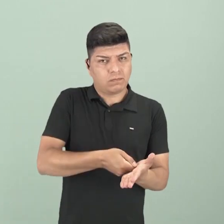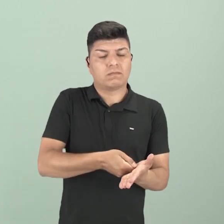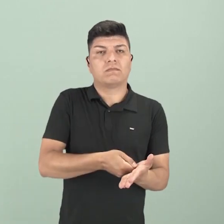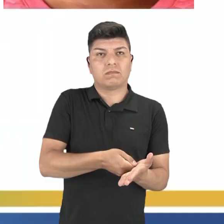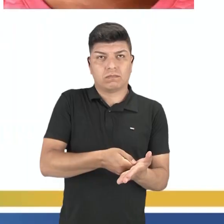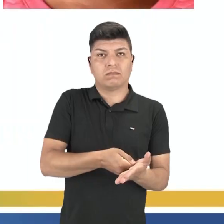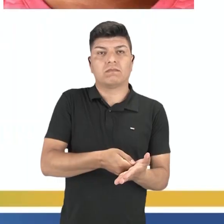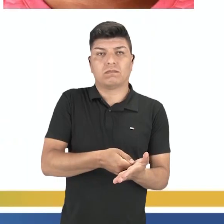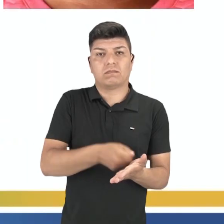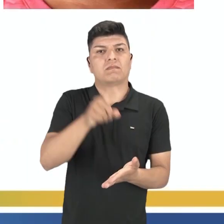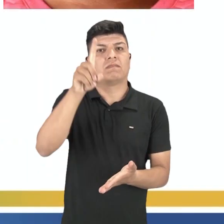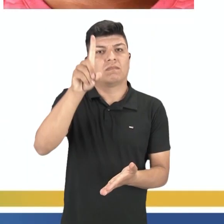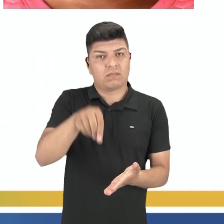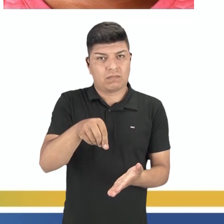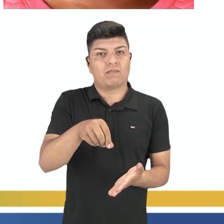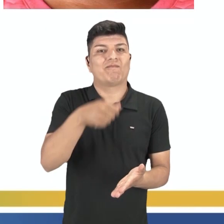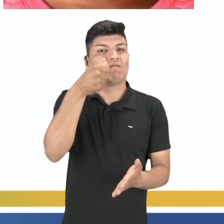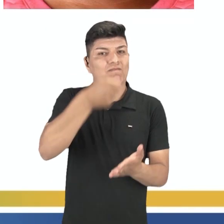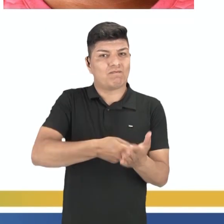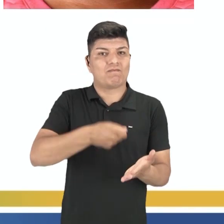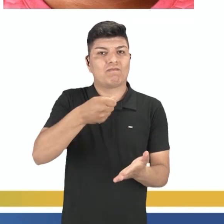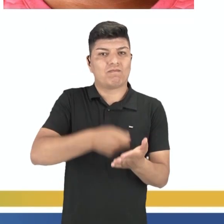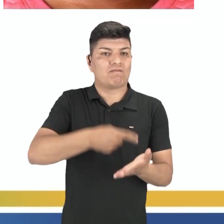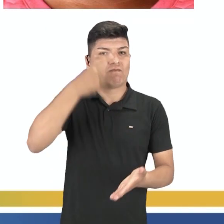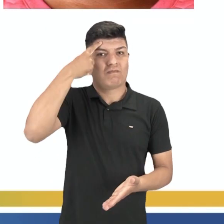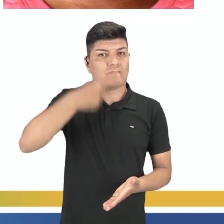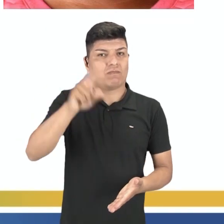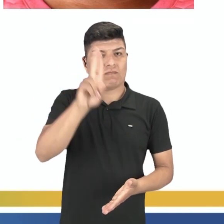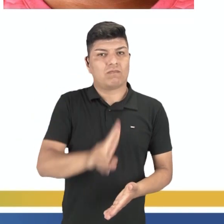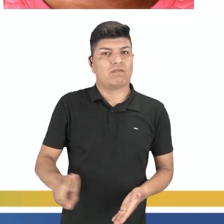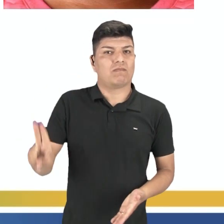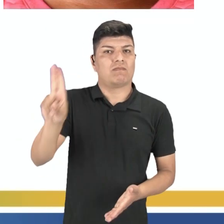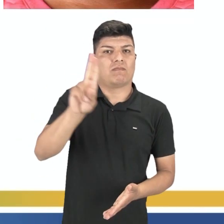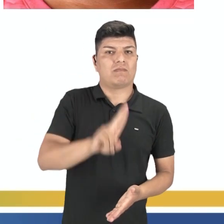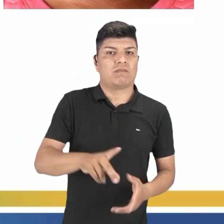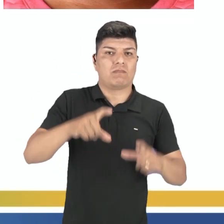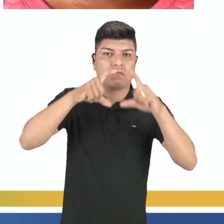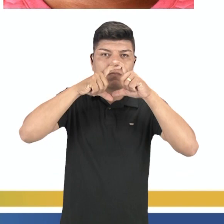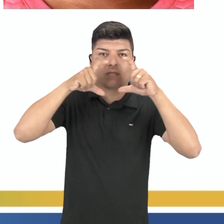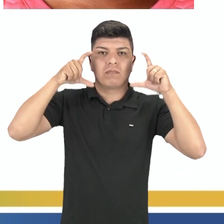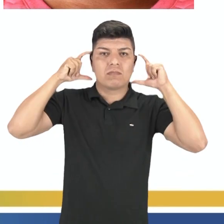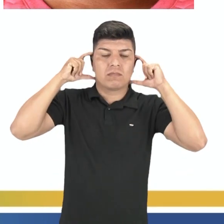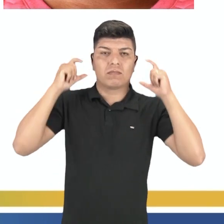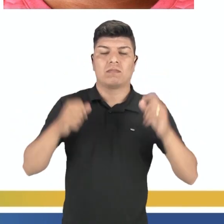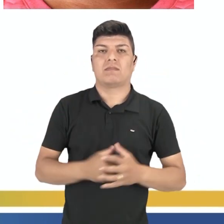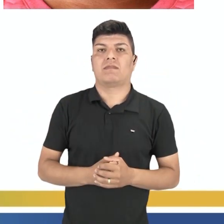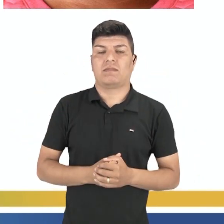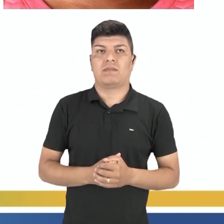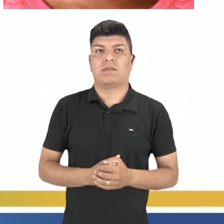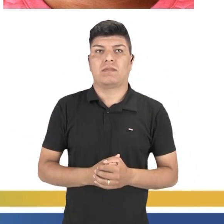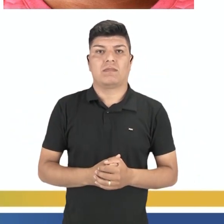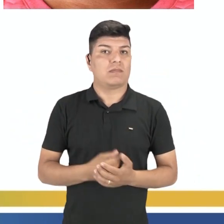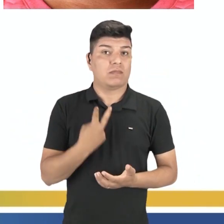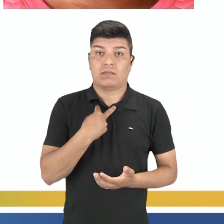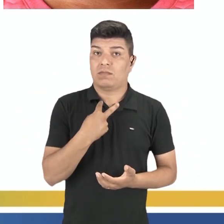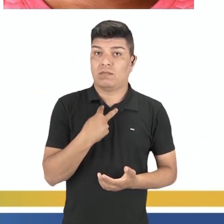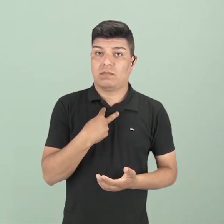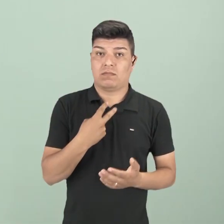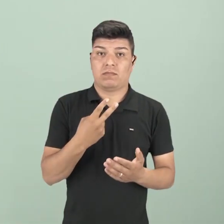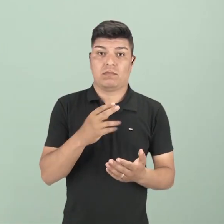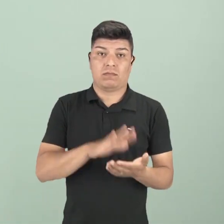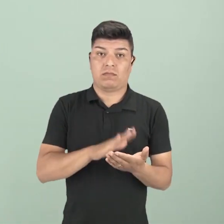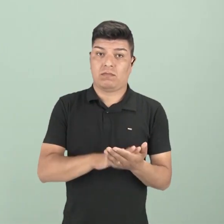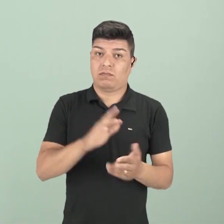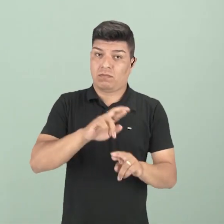obrigatoriedade. É obrigatório o uso de máscaras, certo? Então, ela não permite uma